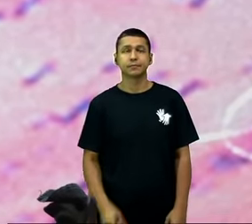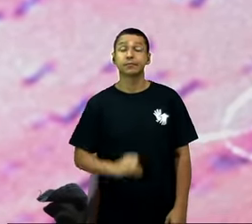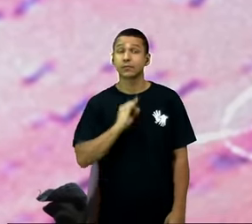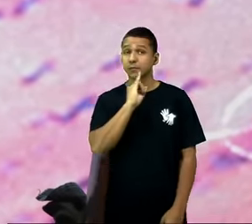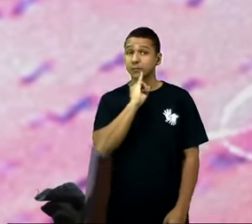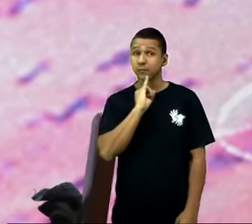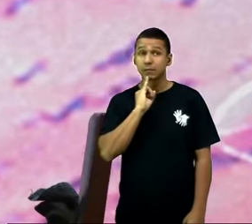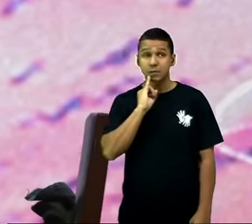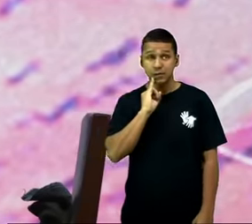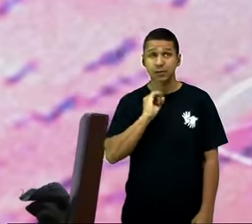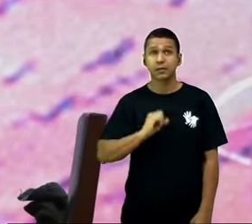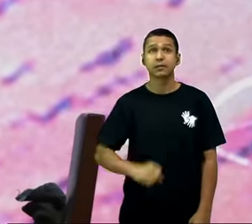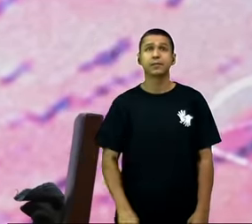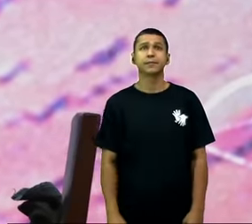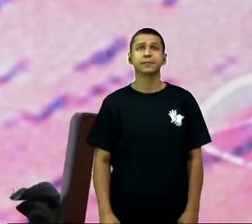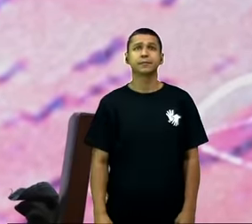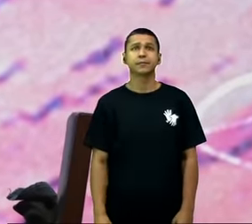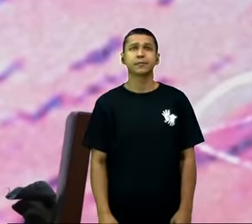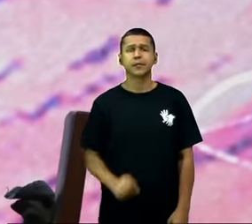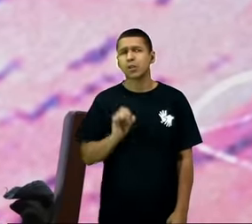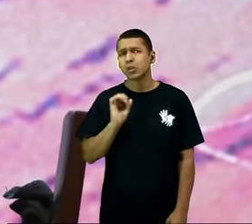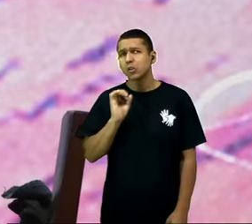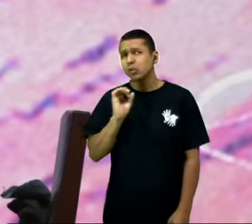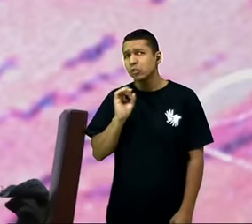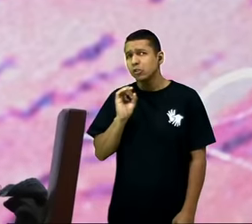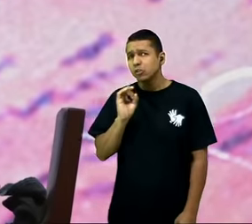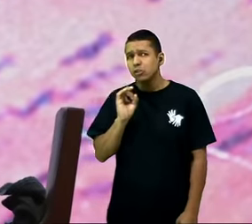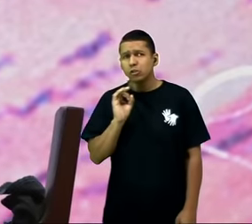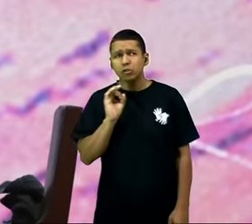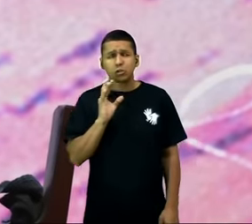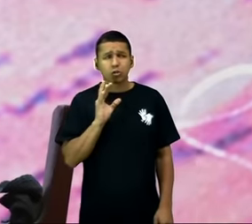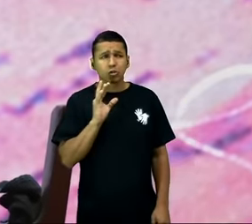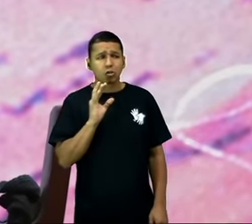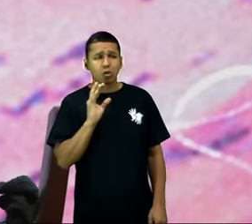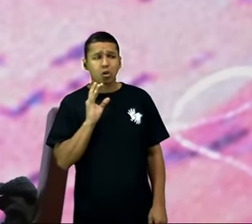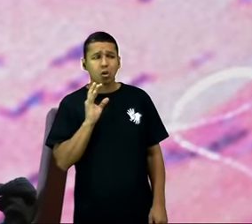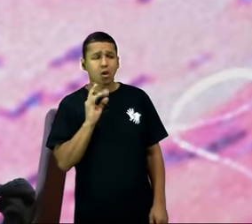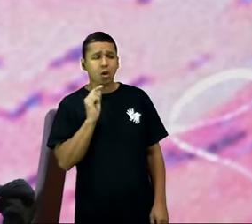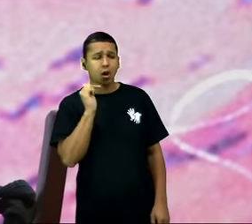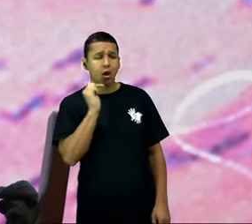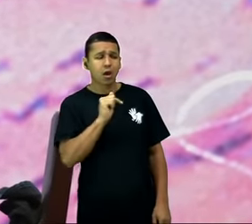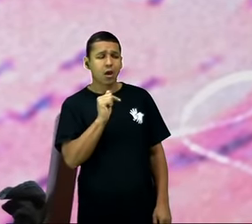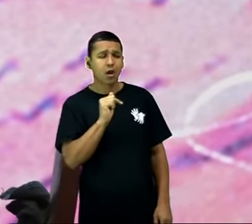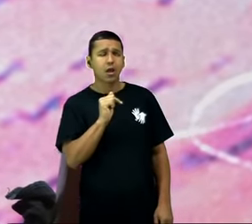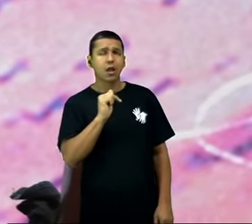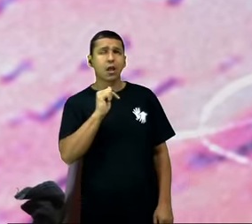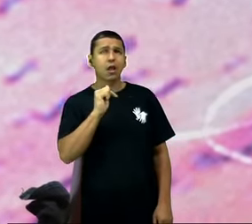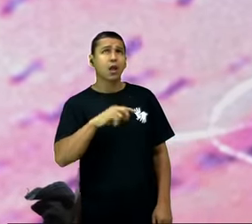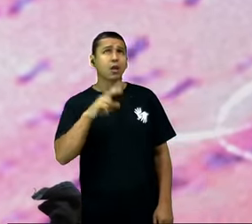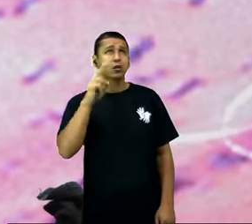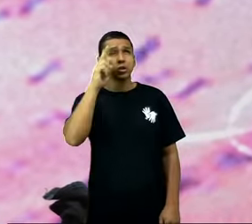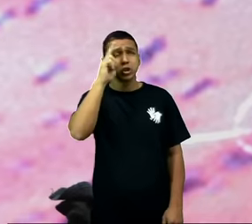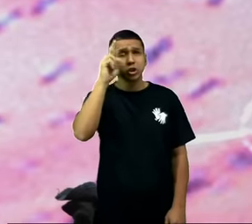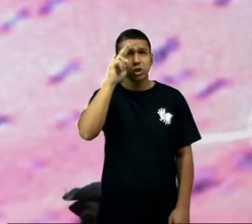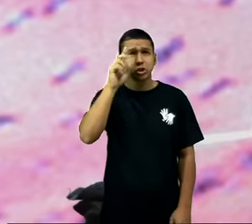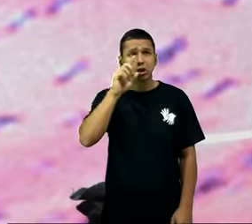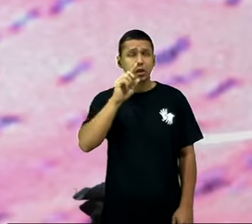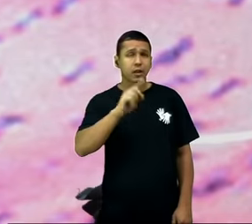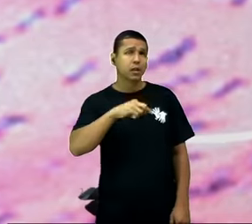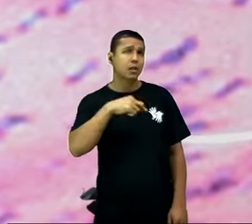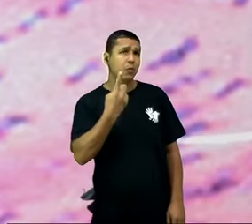Isaac só aparece novamente na história de Abraão no capítulo seguinte, em Gênesis